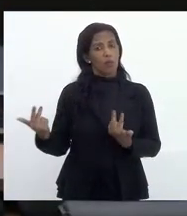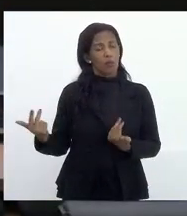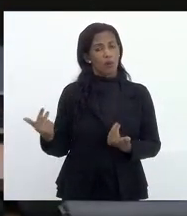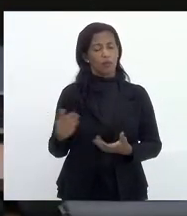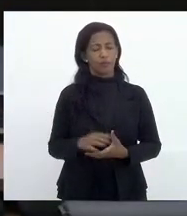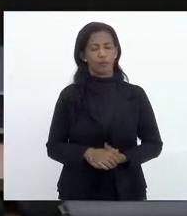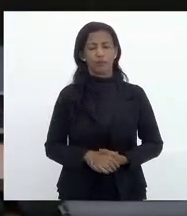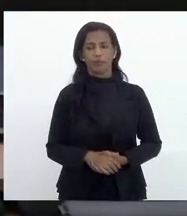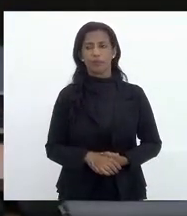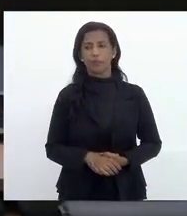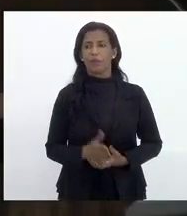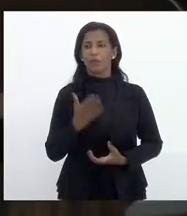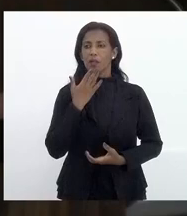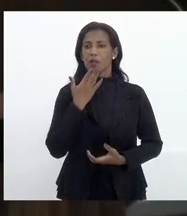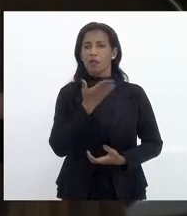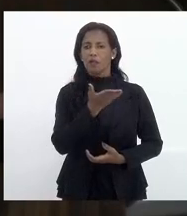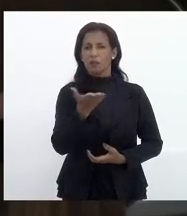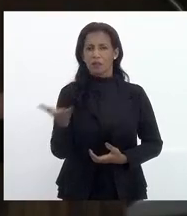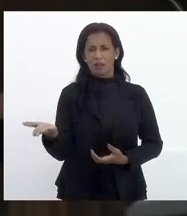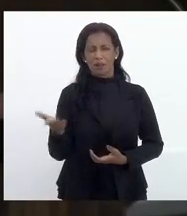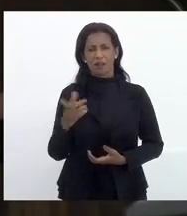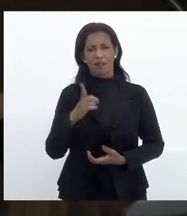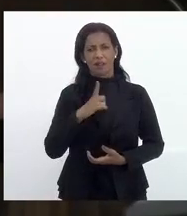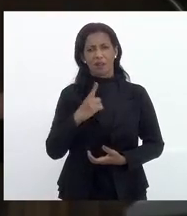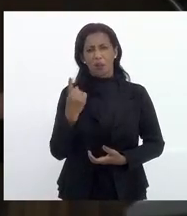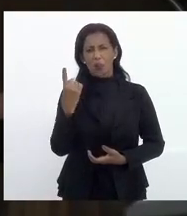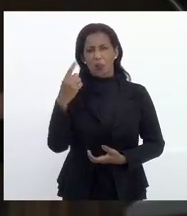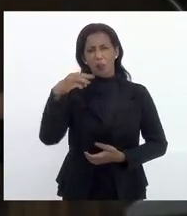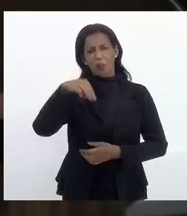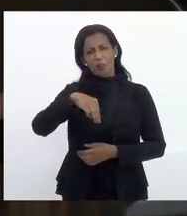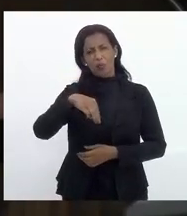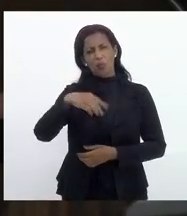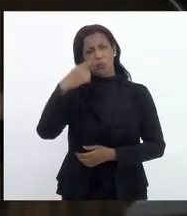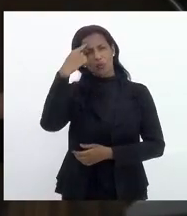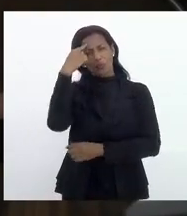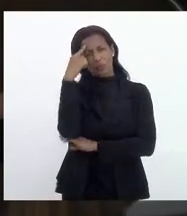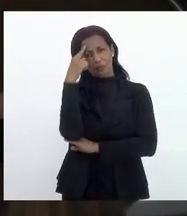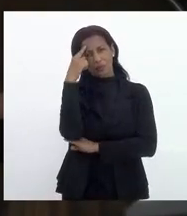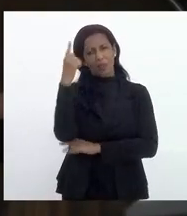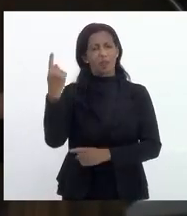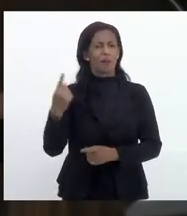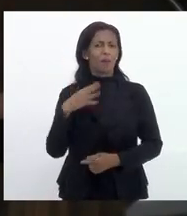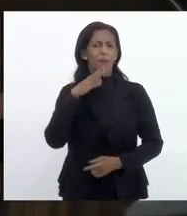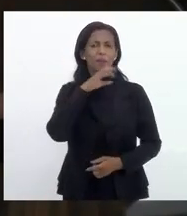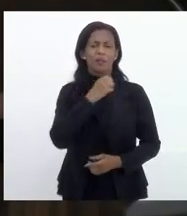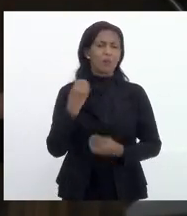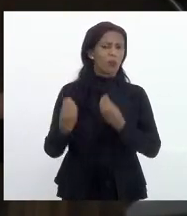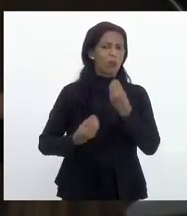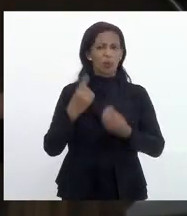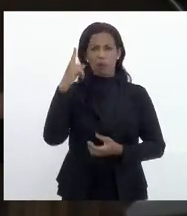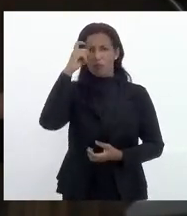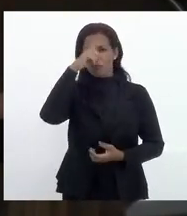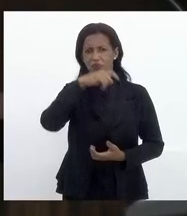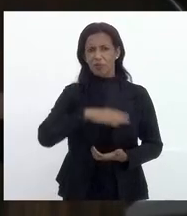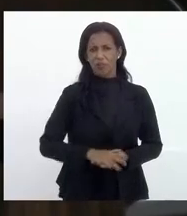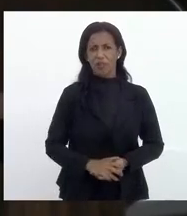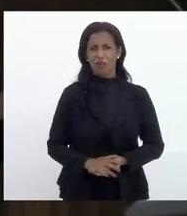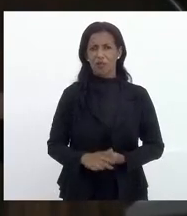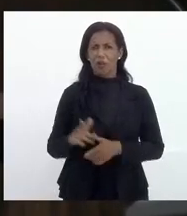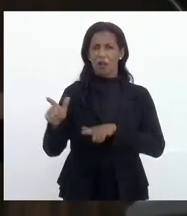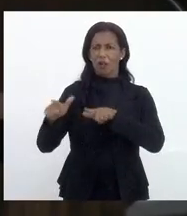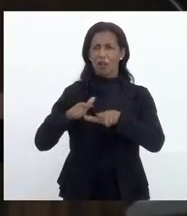e quero pedir a vocês que tenho pelo menos um minuto de sensatez para perceber como é difícil exercer